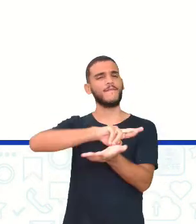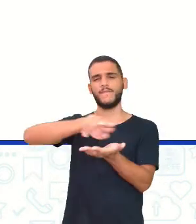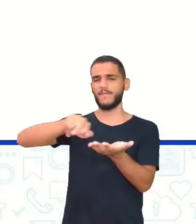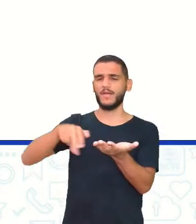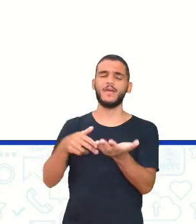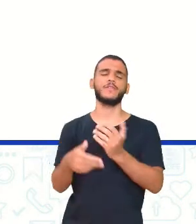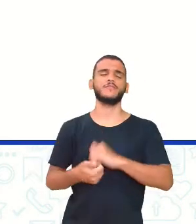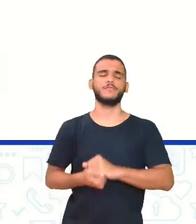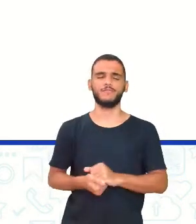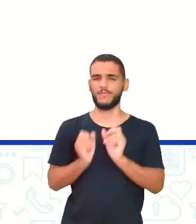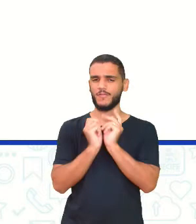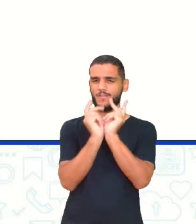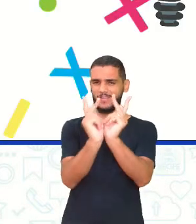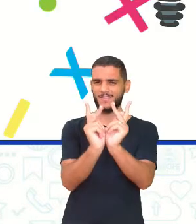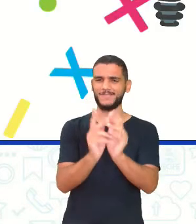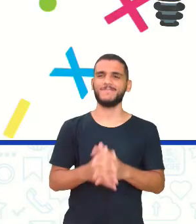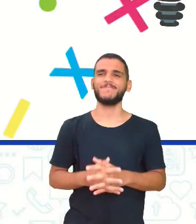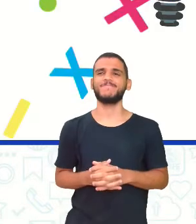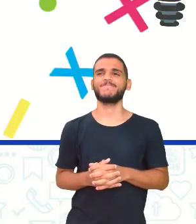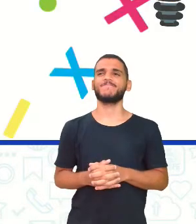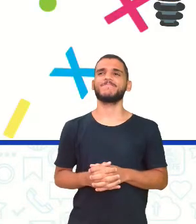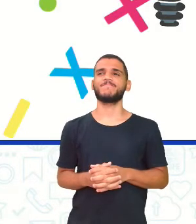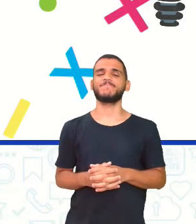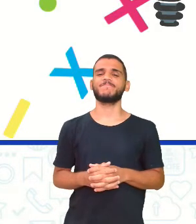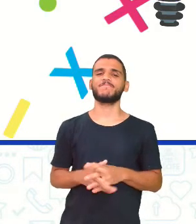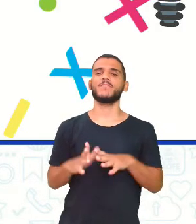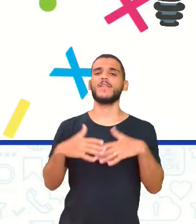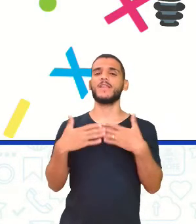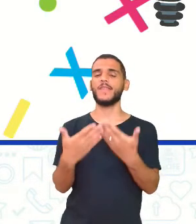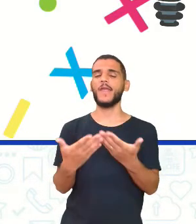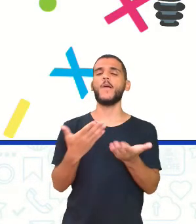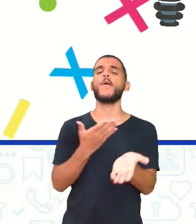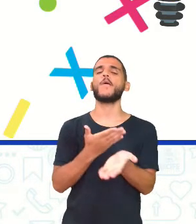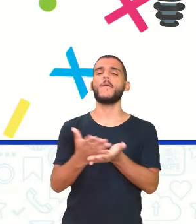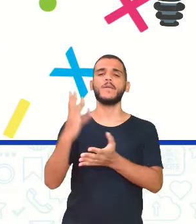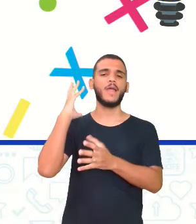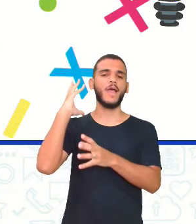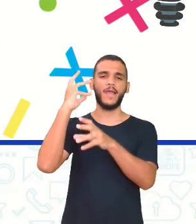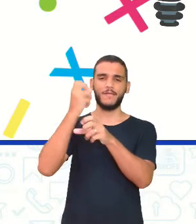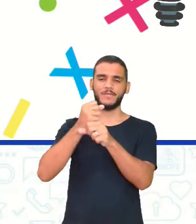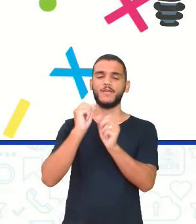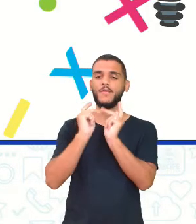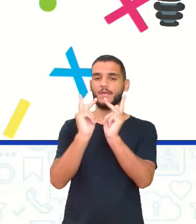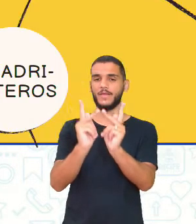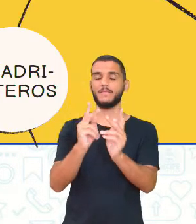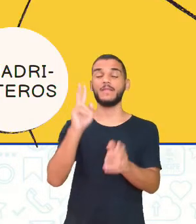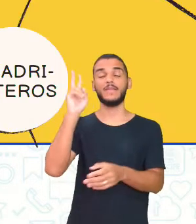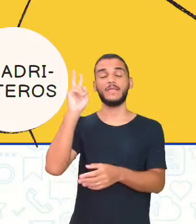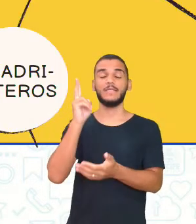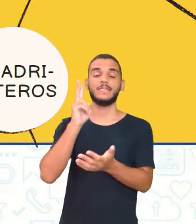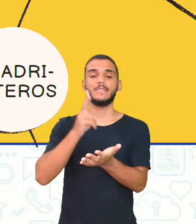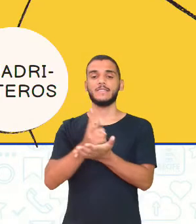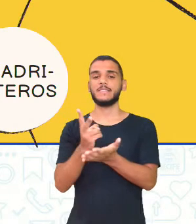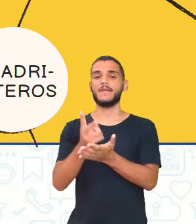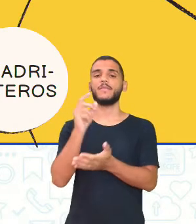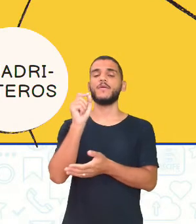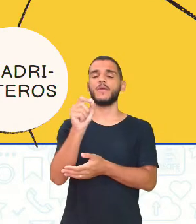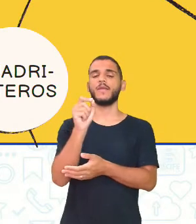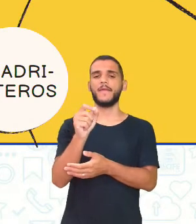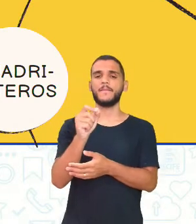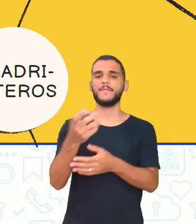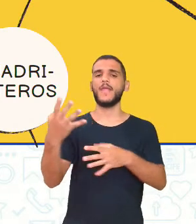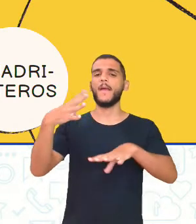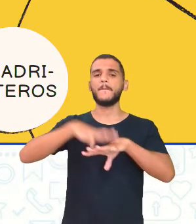Escola Digital. Bem, mas vamos começar recapitulando, né? Lembrando sempre que a matemática